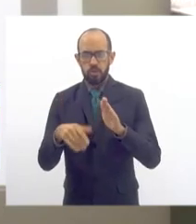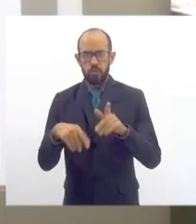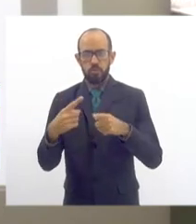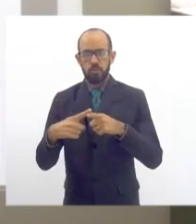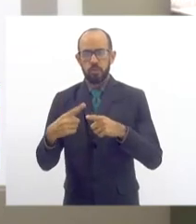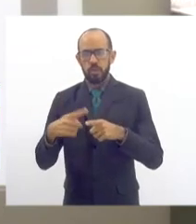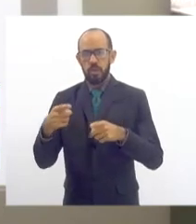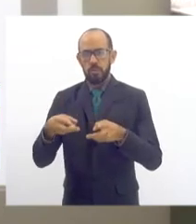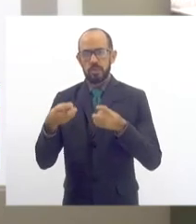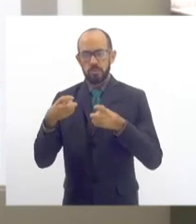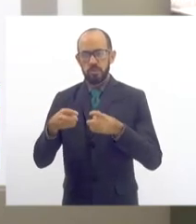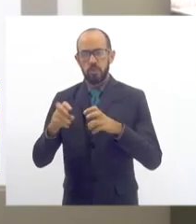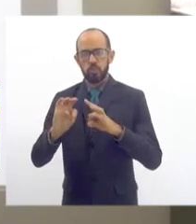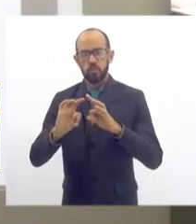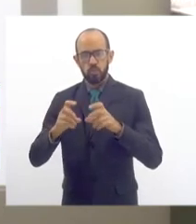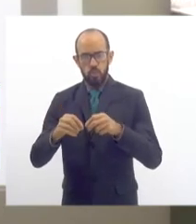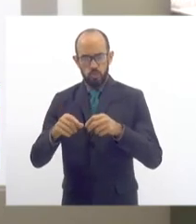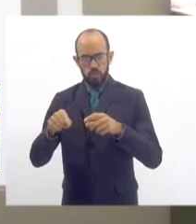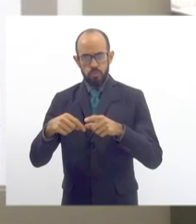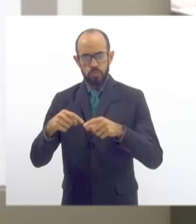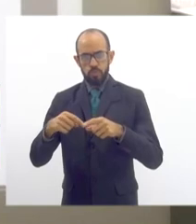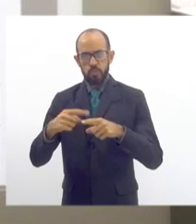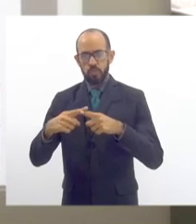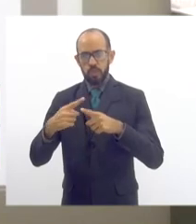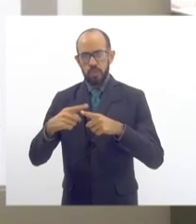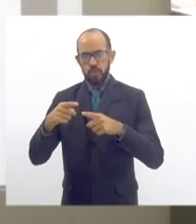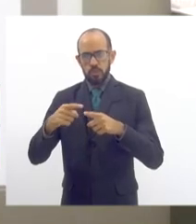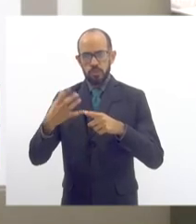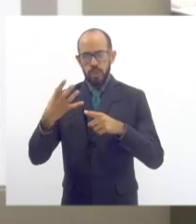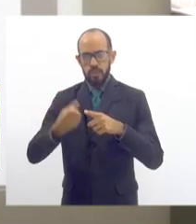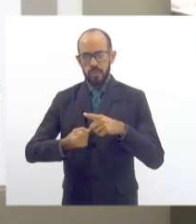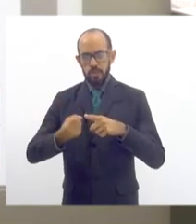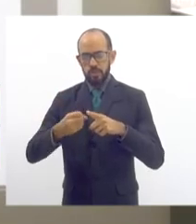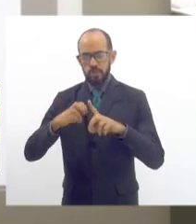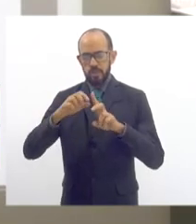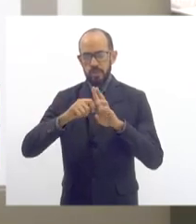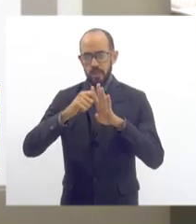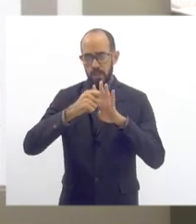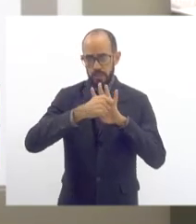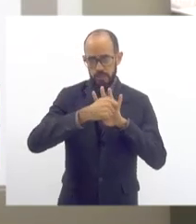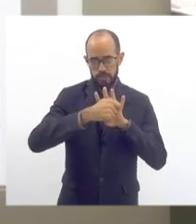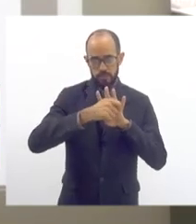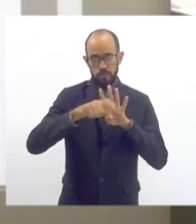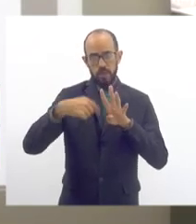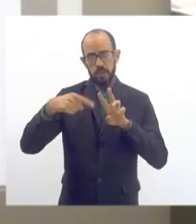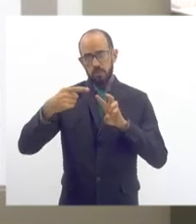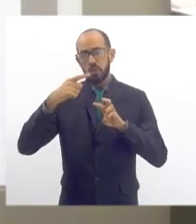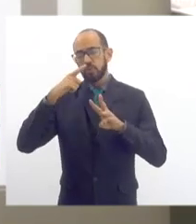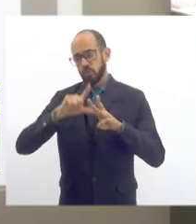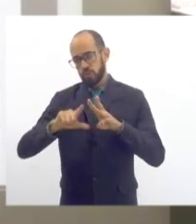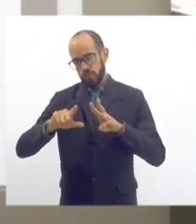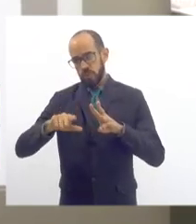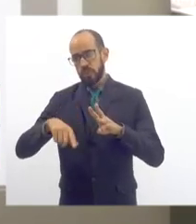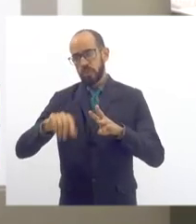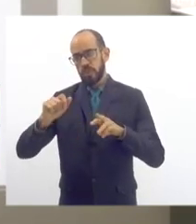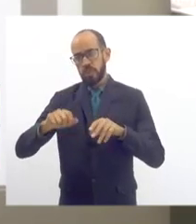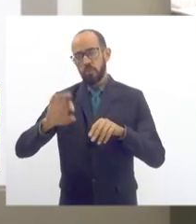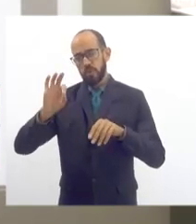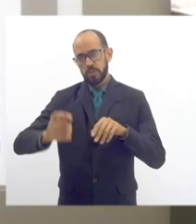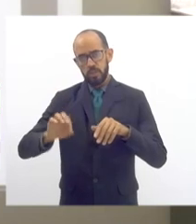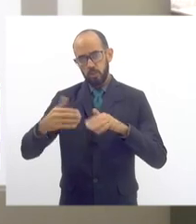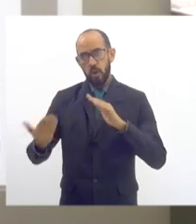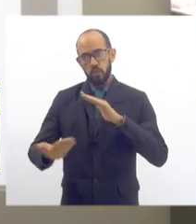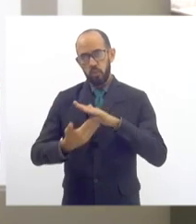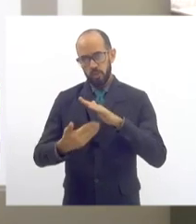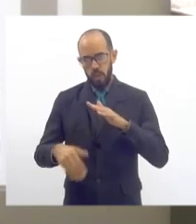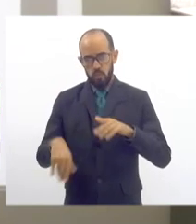em 3 parcelas, para depois poder requerer para chegar nesses 15%, 20% ou 40%. Isso é um